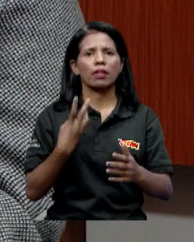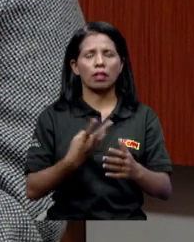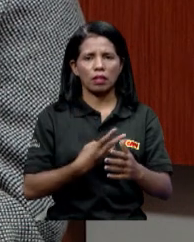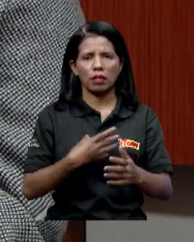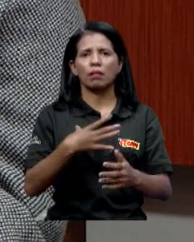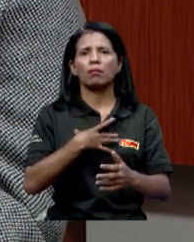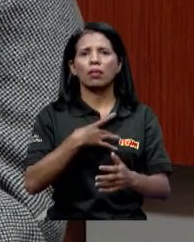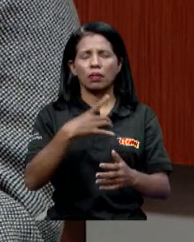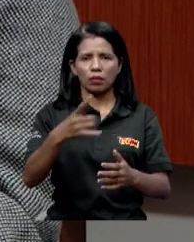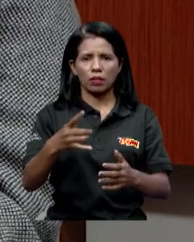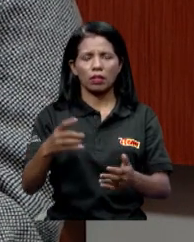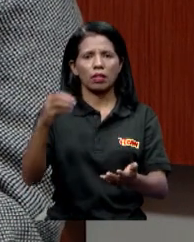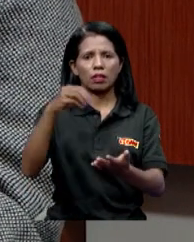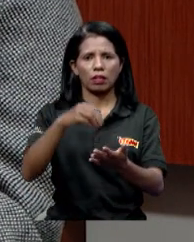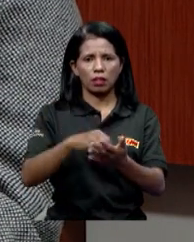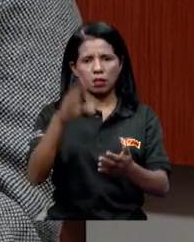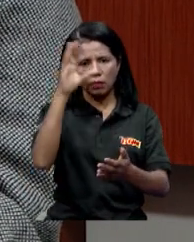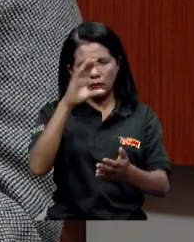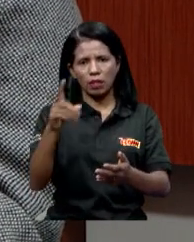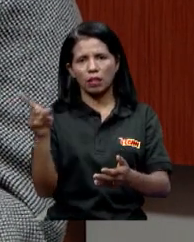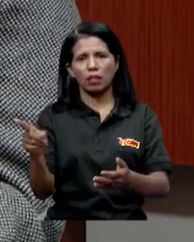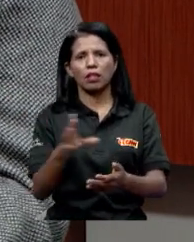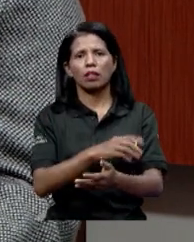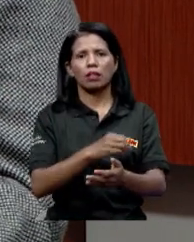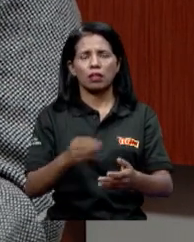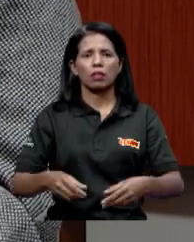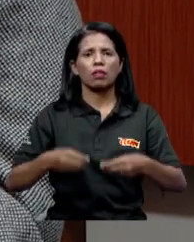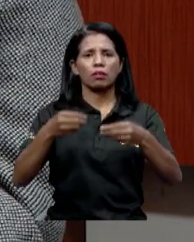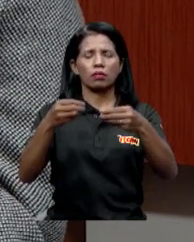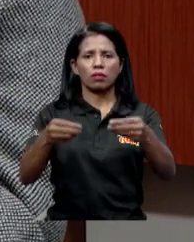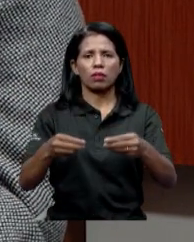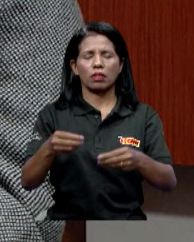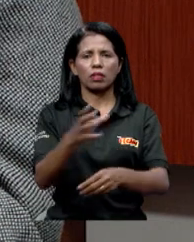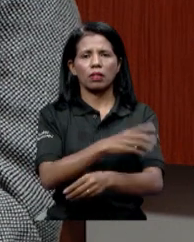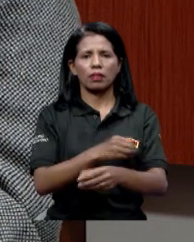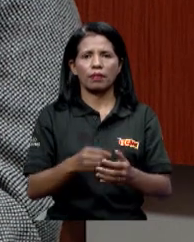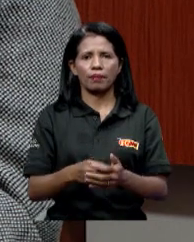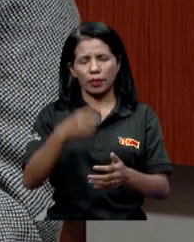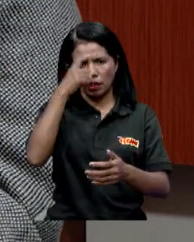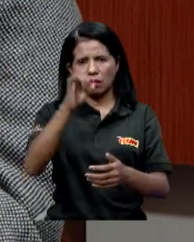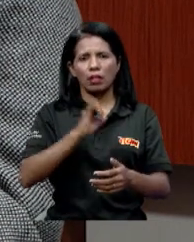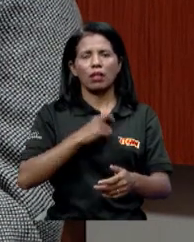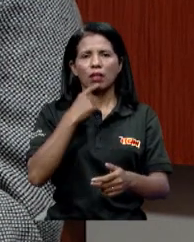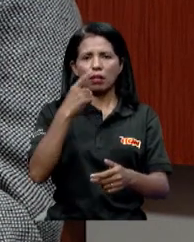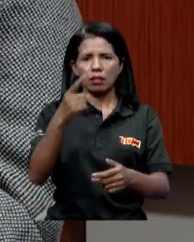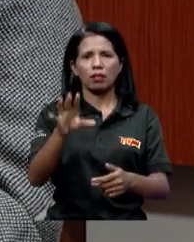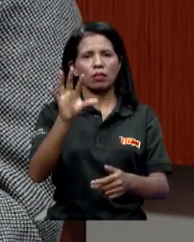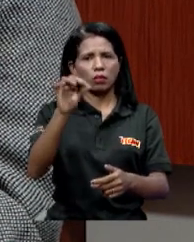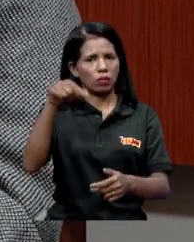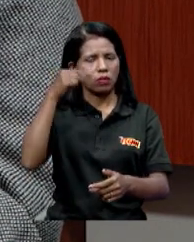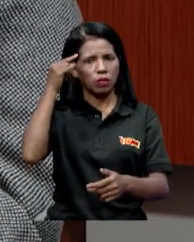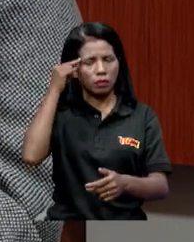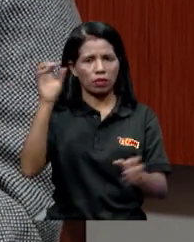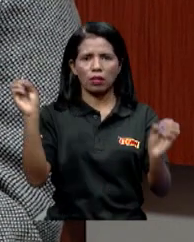gosta atu bana epok ida ne ita sai moris para create confusão. Tampa oi nane so ina udeha nonu governo la